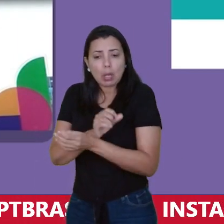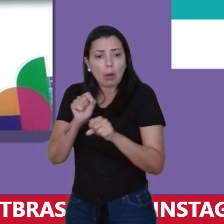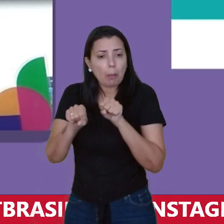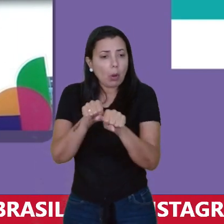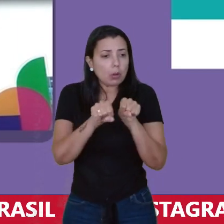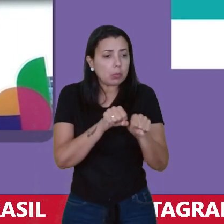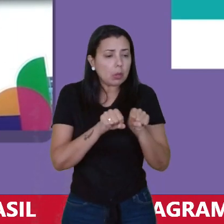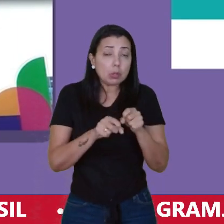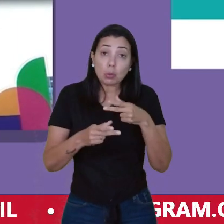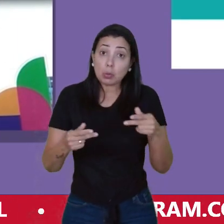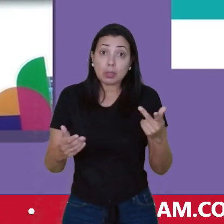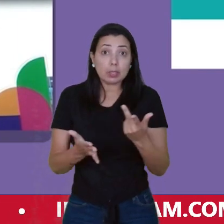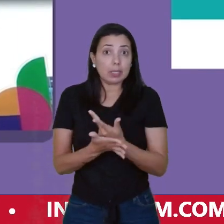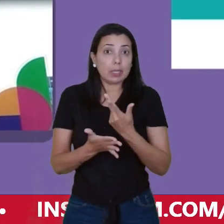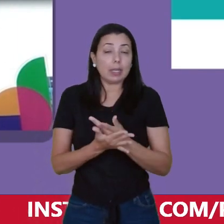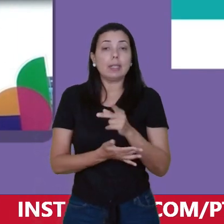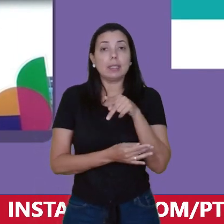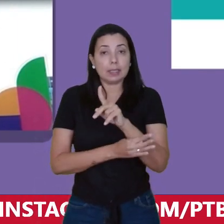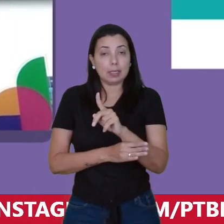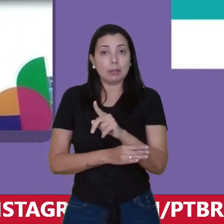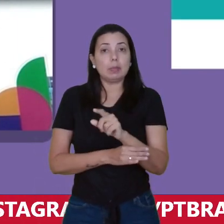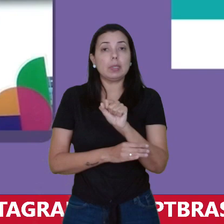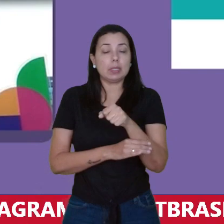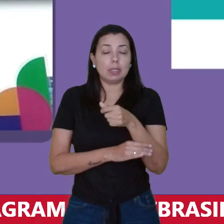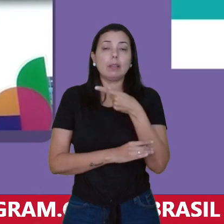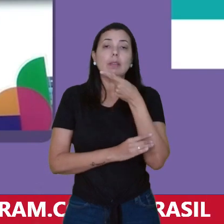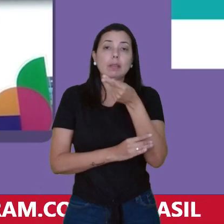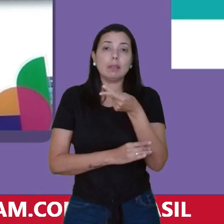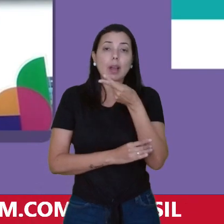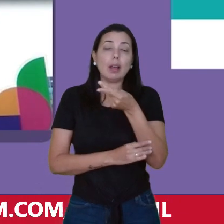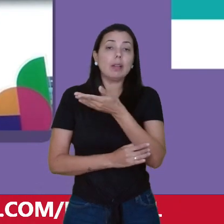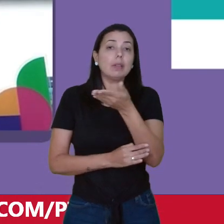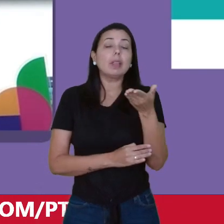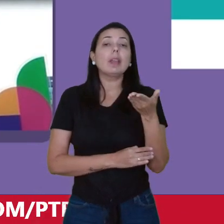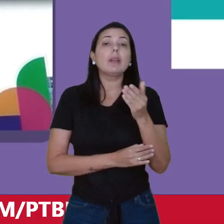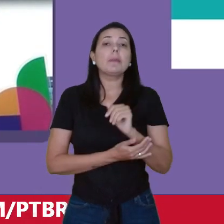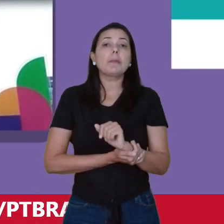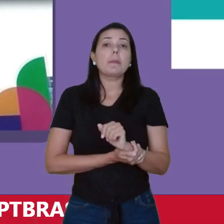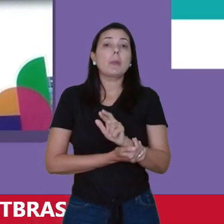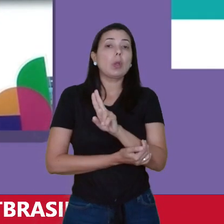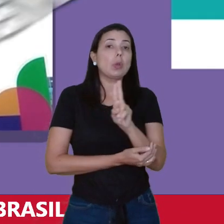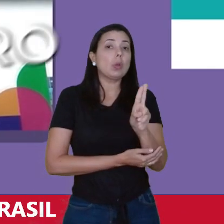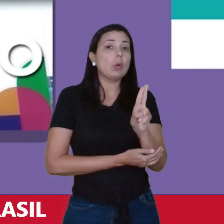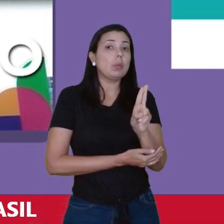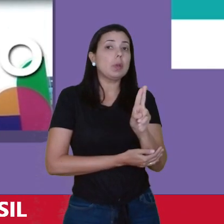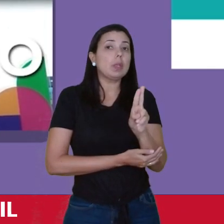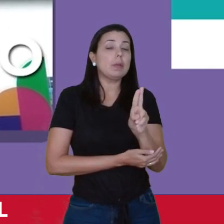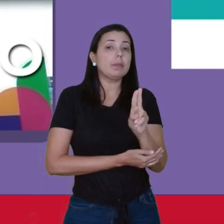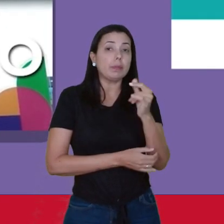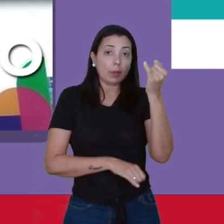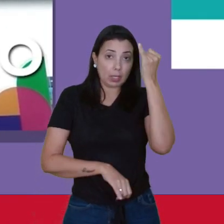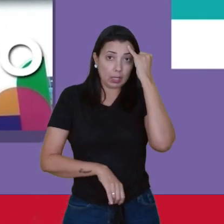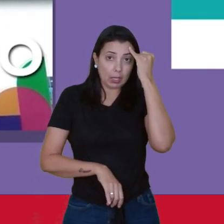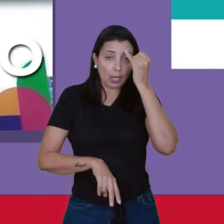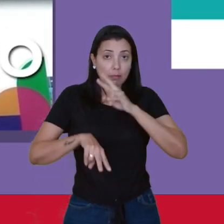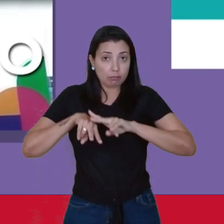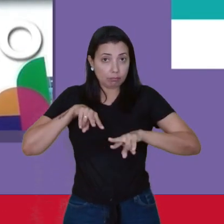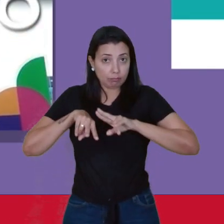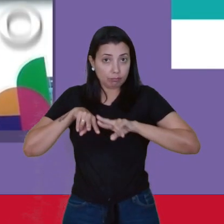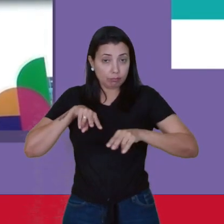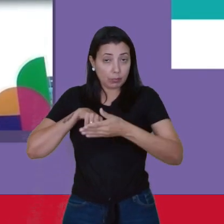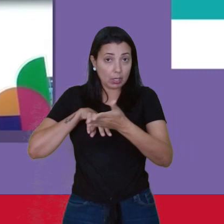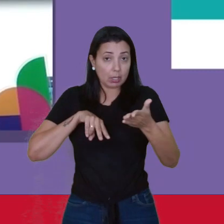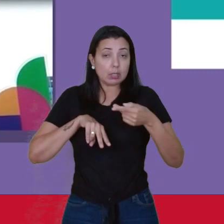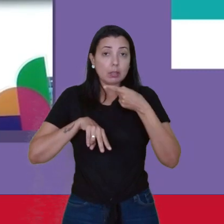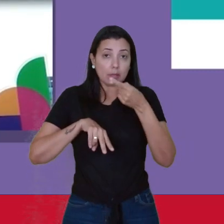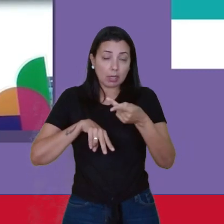alguma coisa errada, eles sempre vêm com um discurso que se chama ideologia de gênero. Esse discurso é